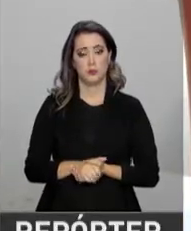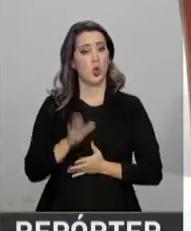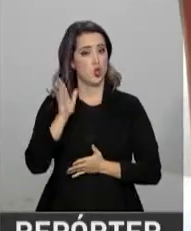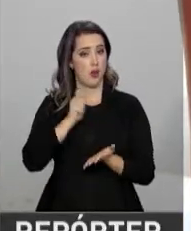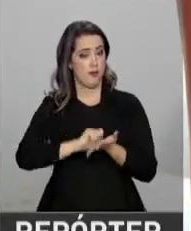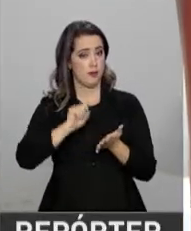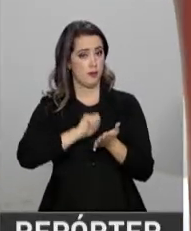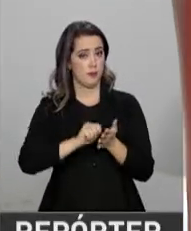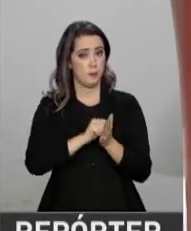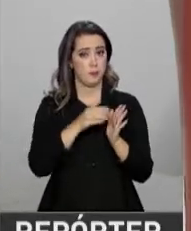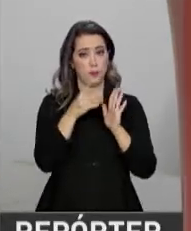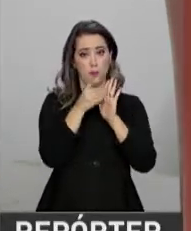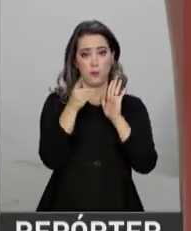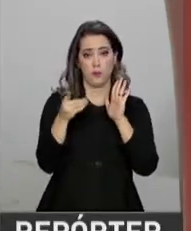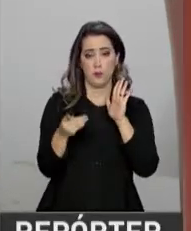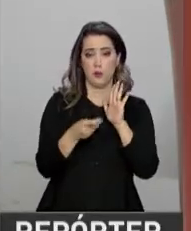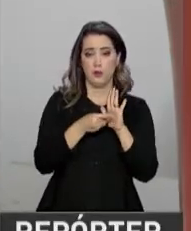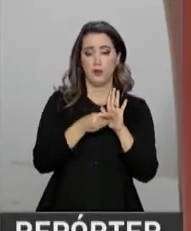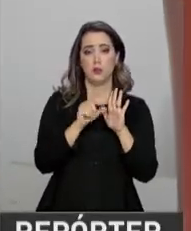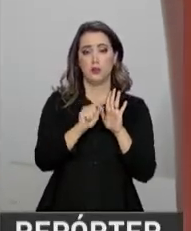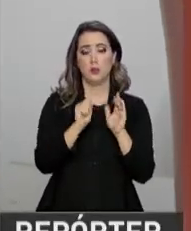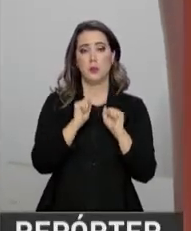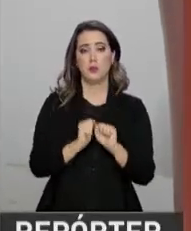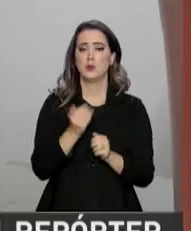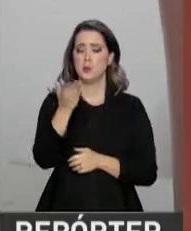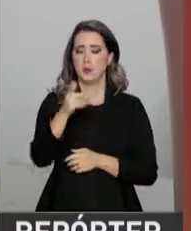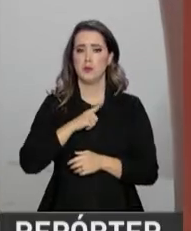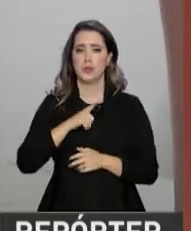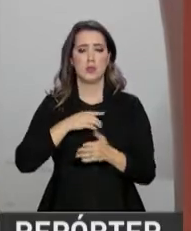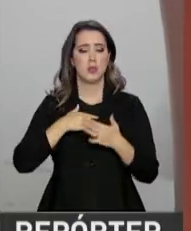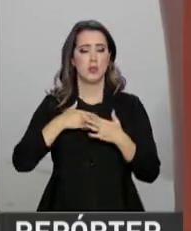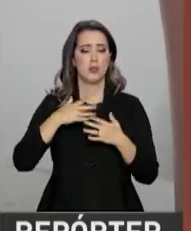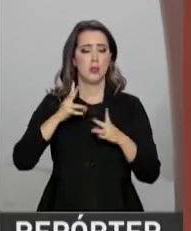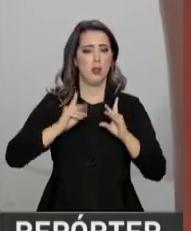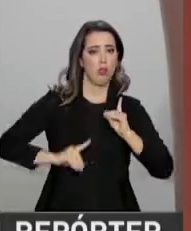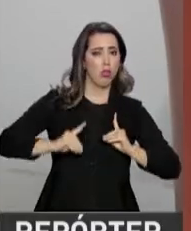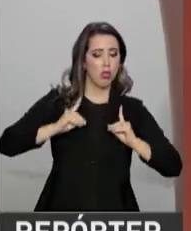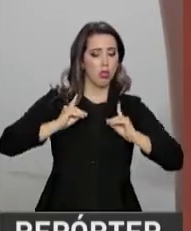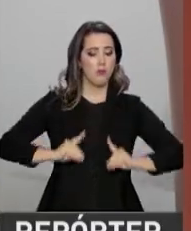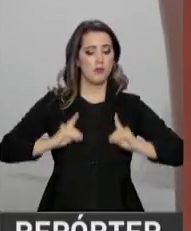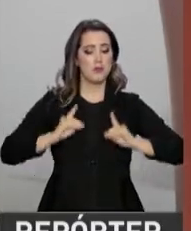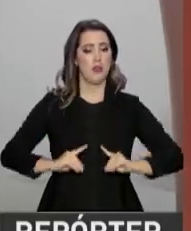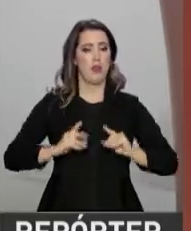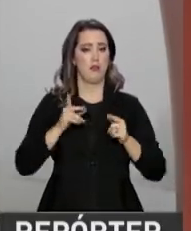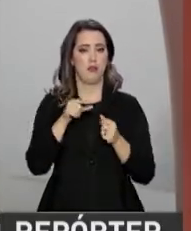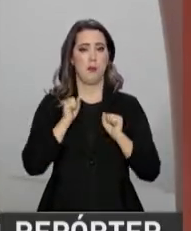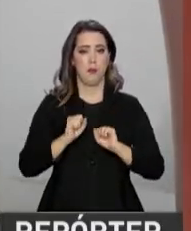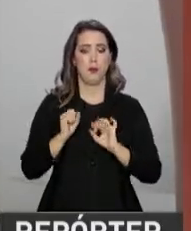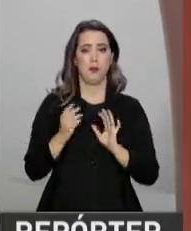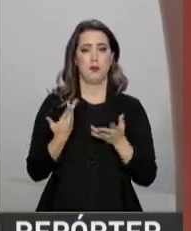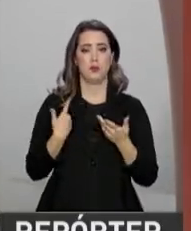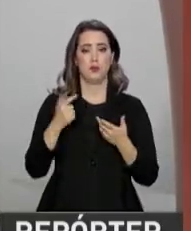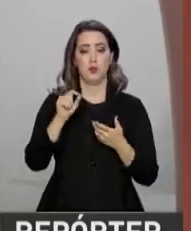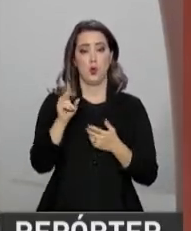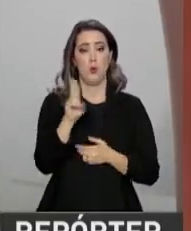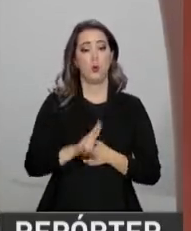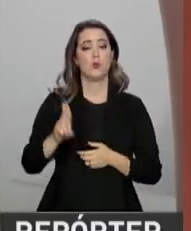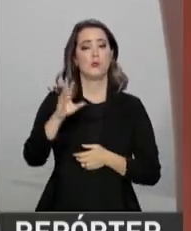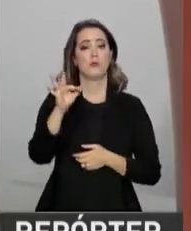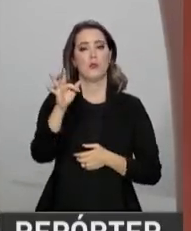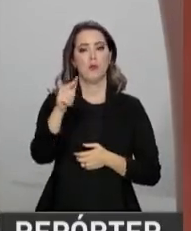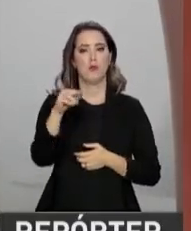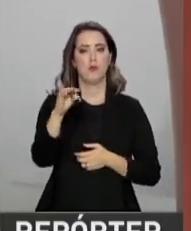assinar um decreto que permite que você tem alguma deficiência possa liberar o seu fundo de garantia